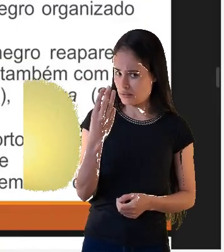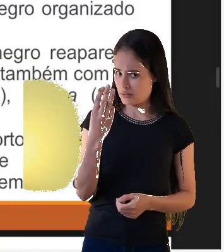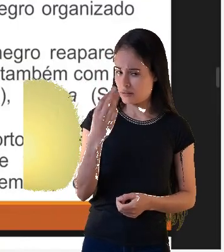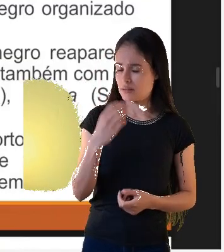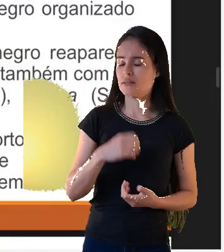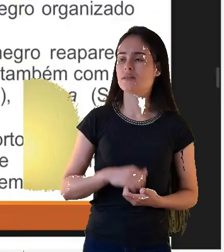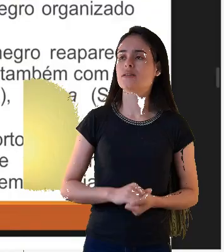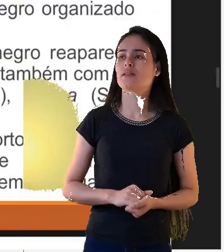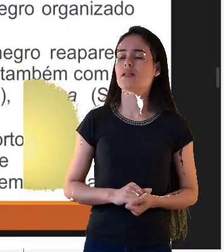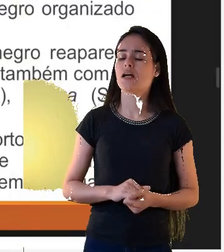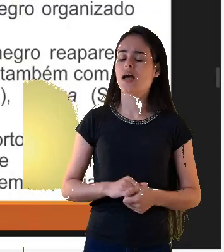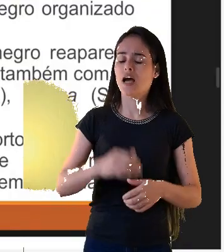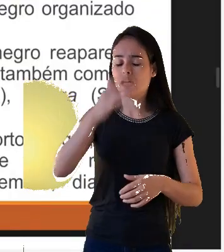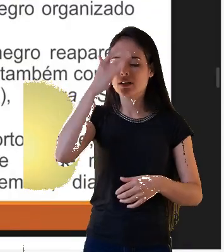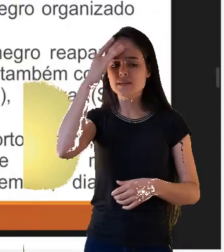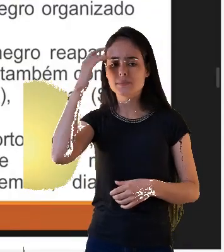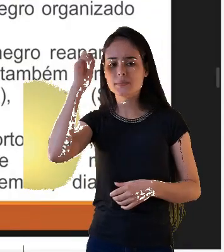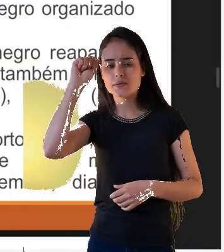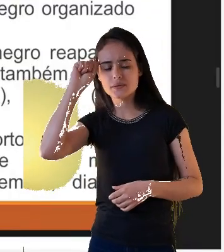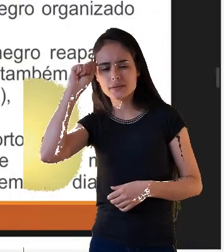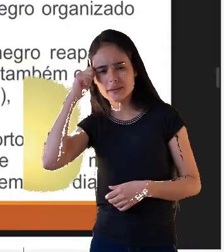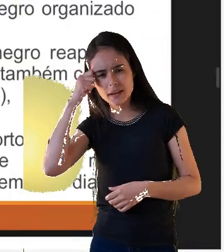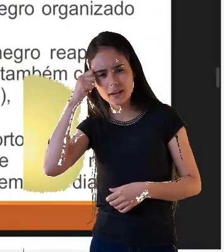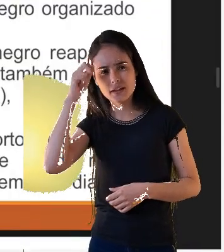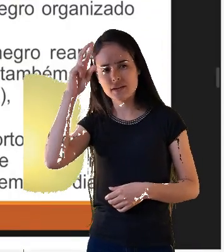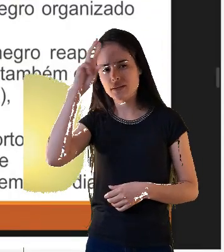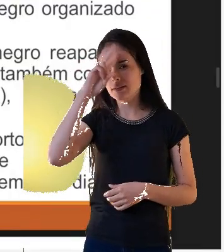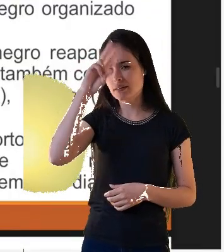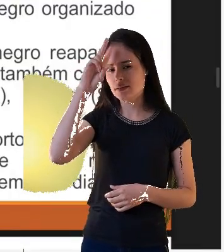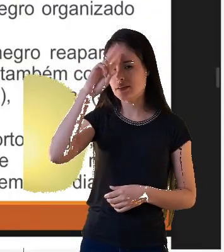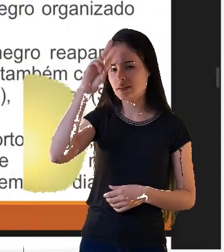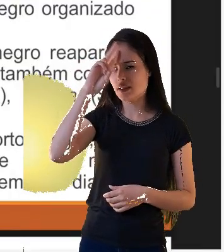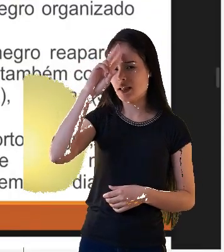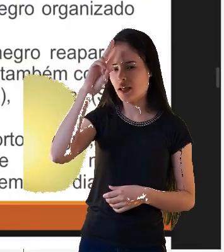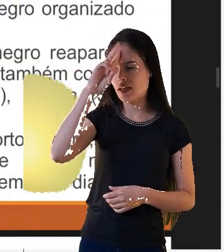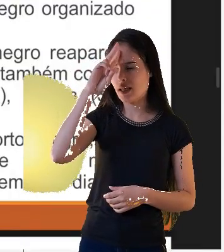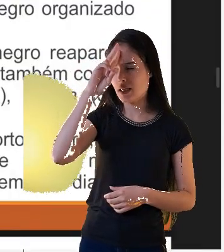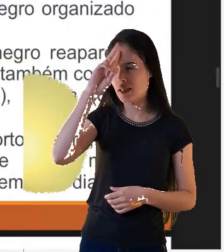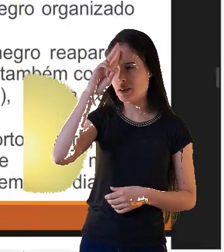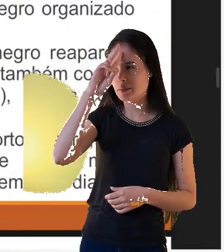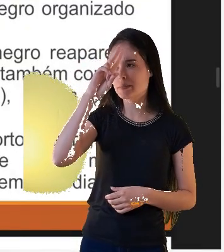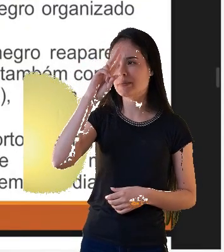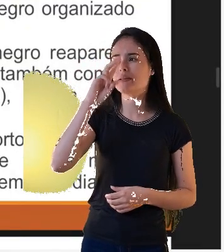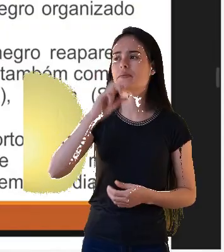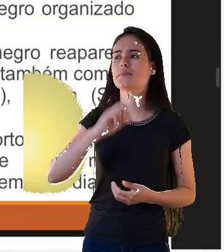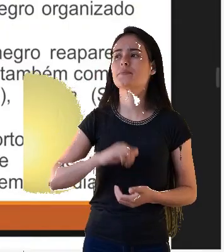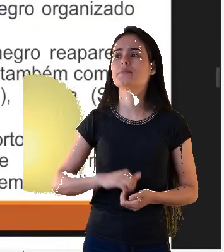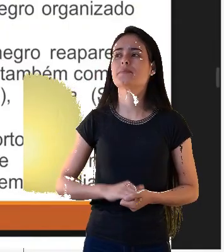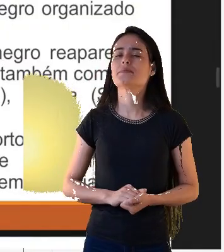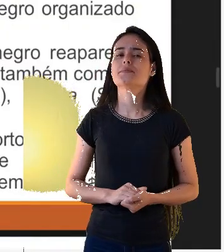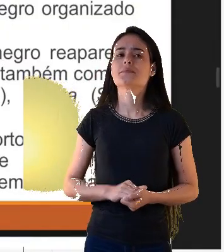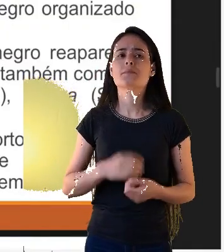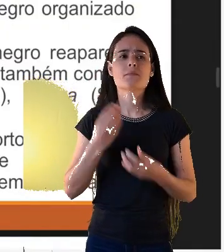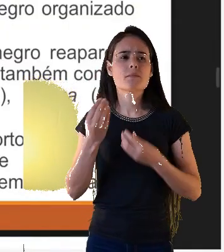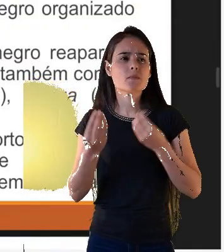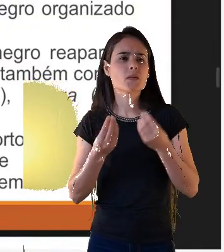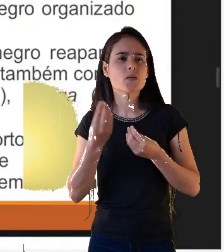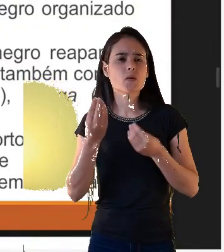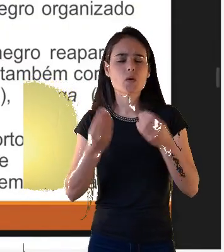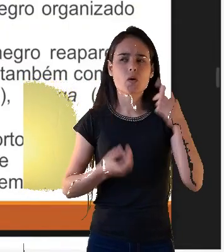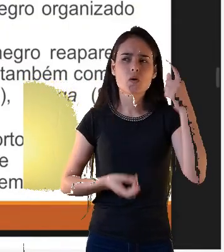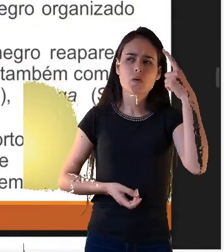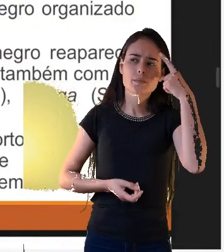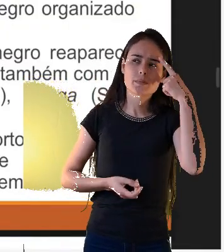hoje, ele é lembrado pela população negra como um dia de reivindicações, né? Assim como o